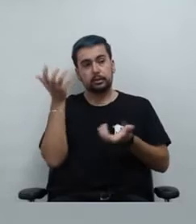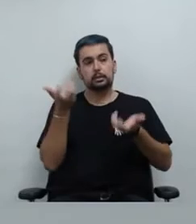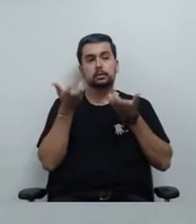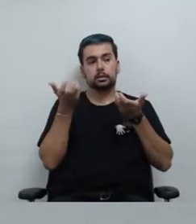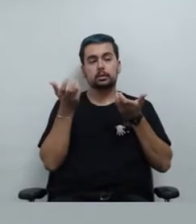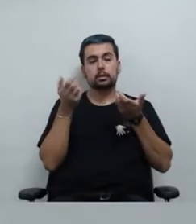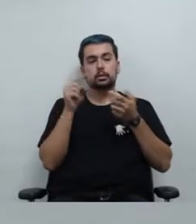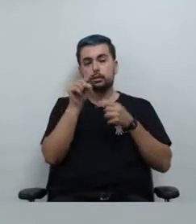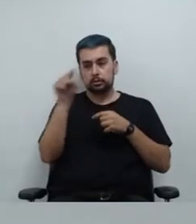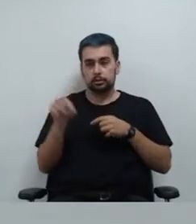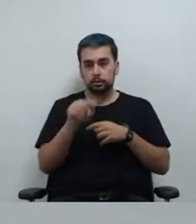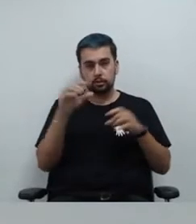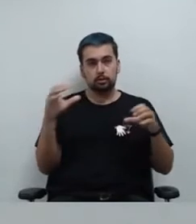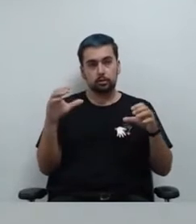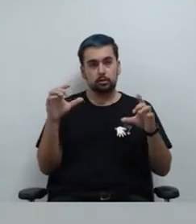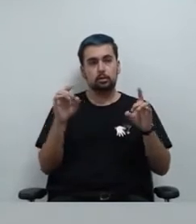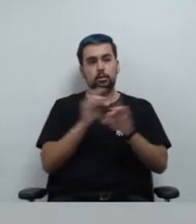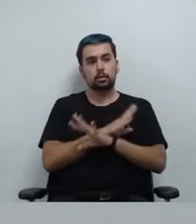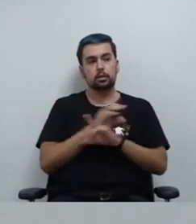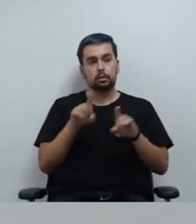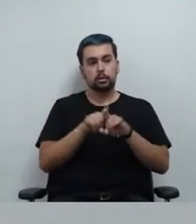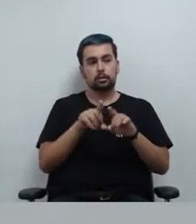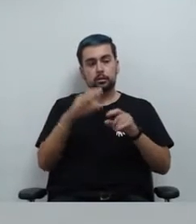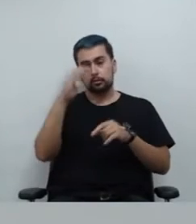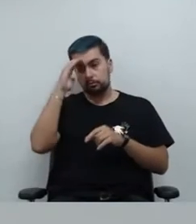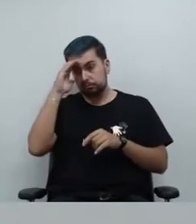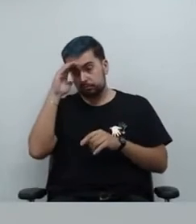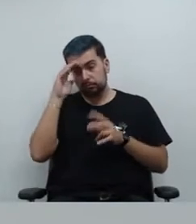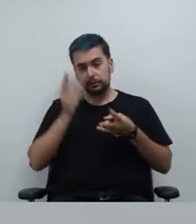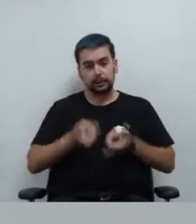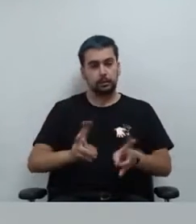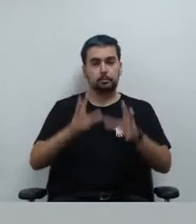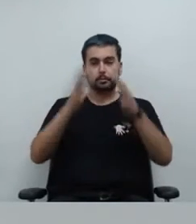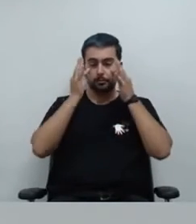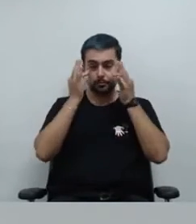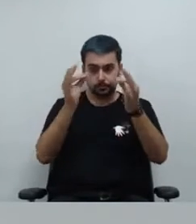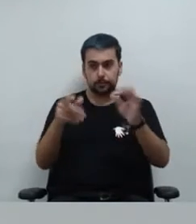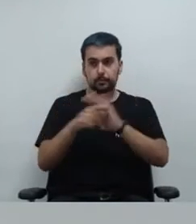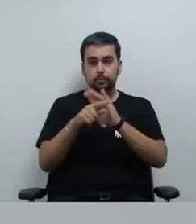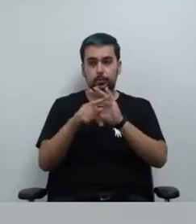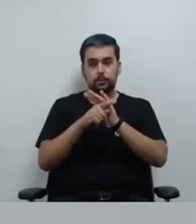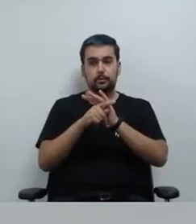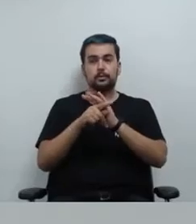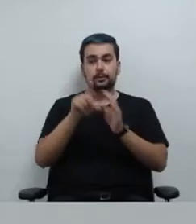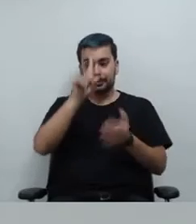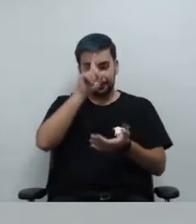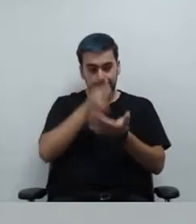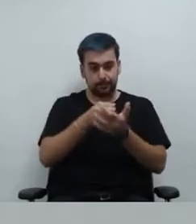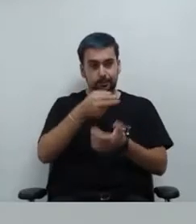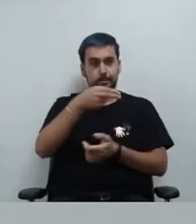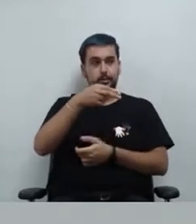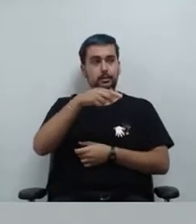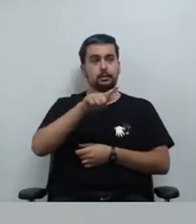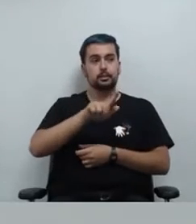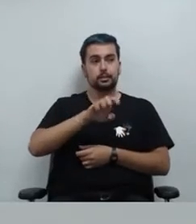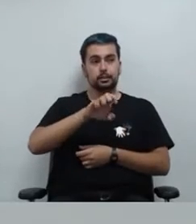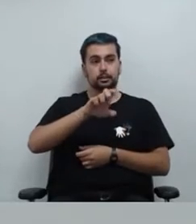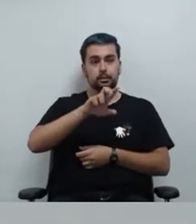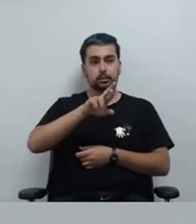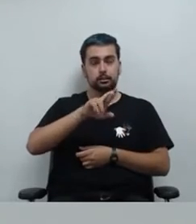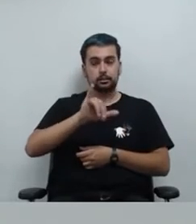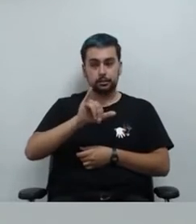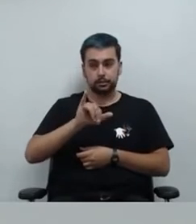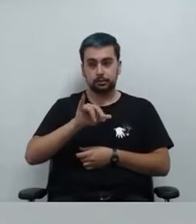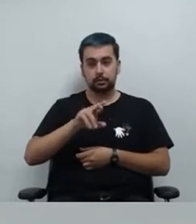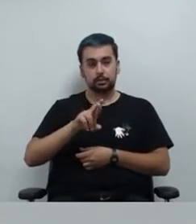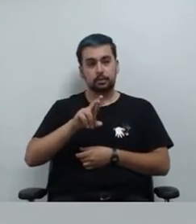encerrar seu ciclo, pelas escutas sempre atentas e respeitosas às demandas do NEIGE. Eu entendi pelo combinado de vocês que hoje é